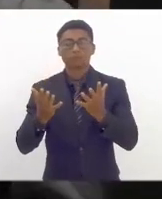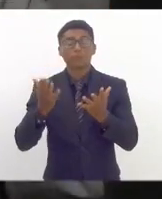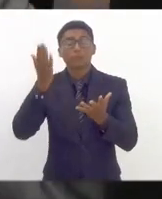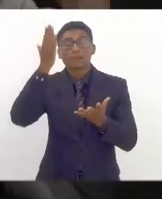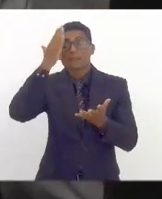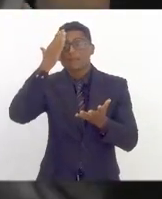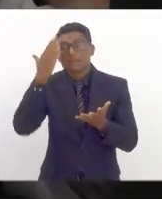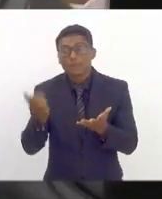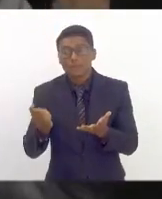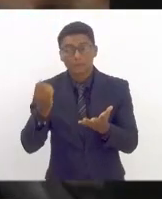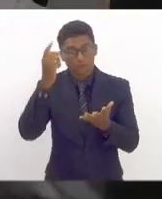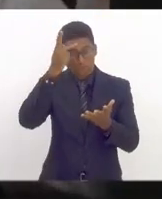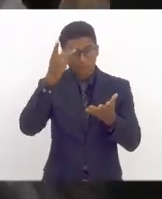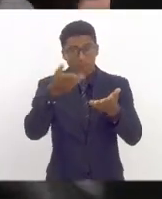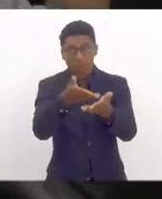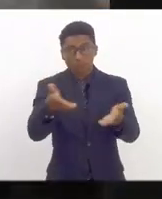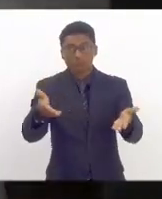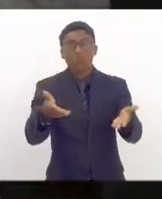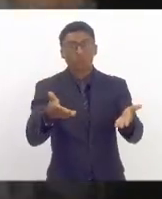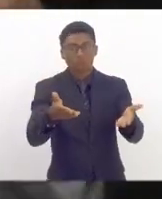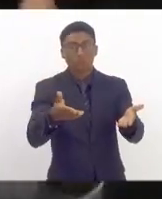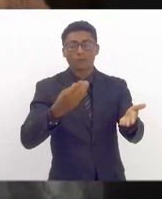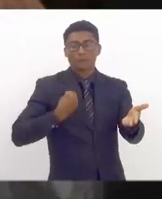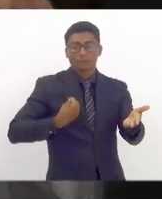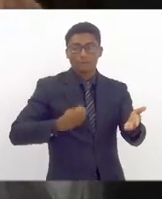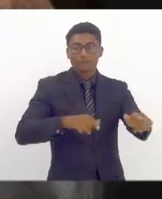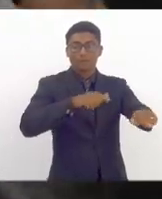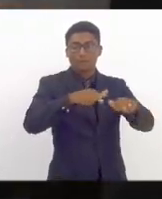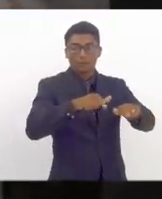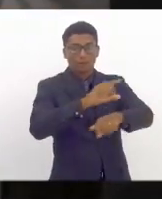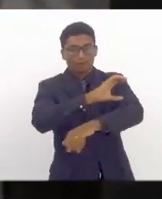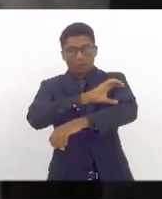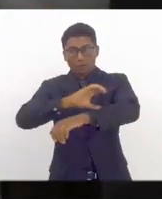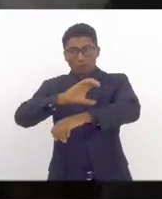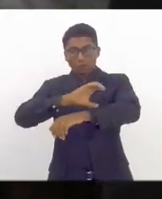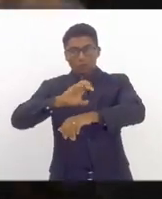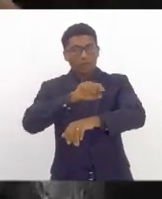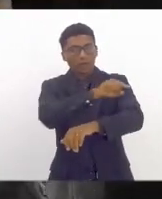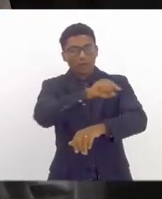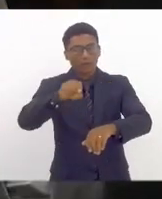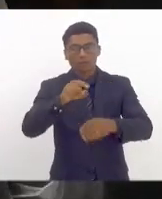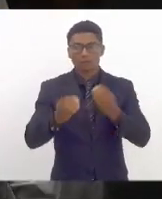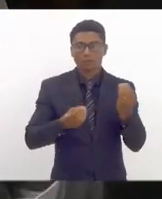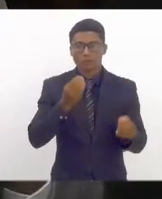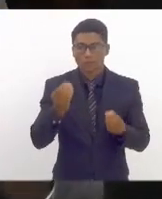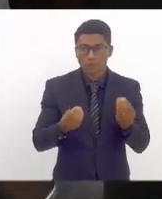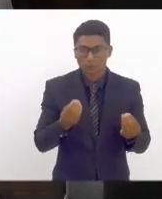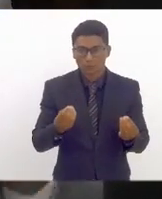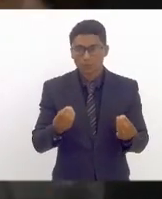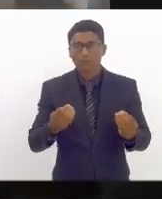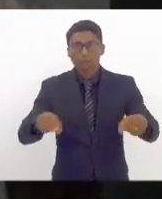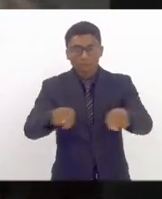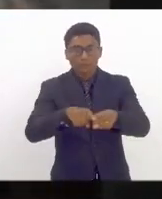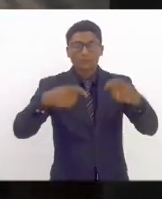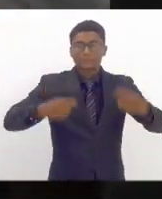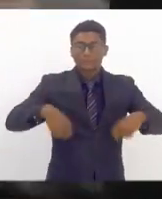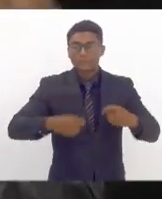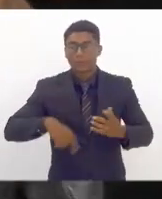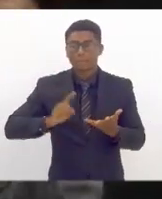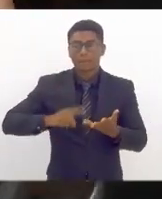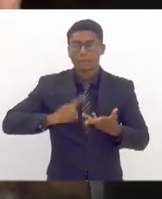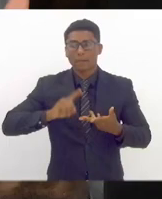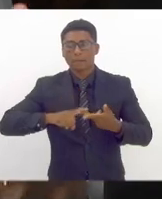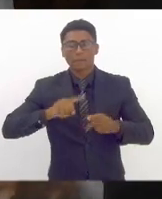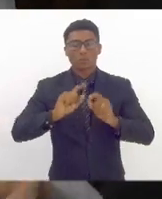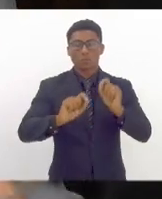aqueles que viviam de fazer a cultura como que eles estavam fazendo quais as suas necessidades o